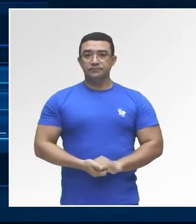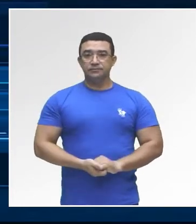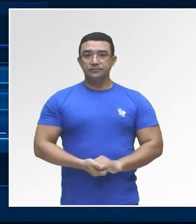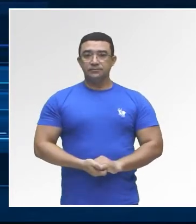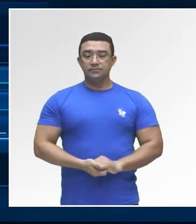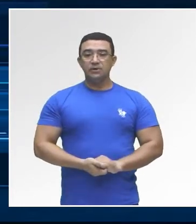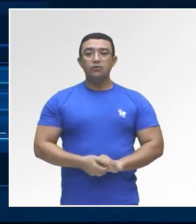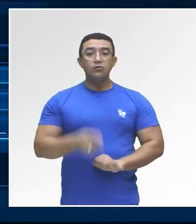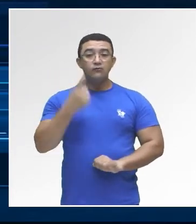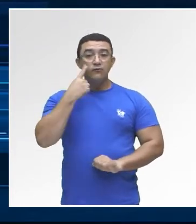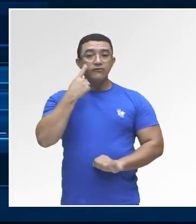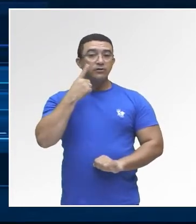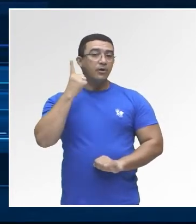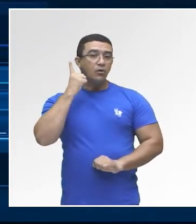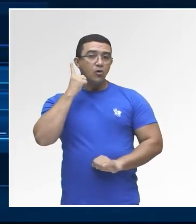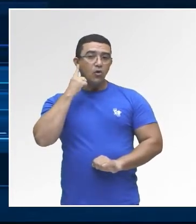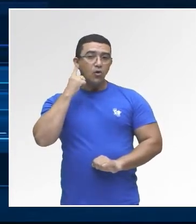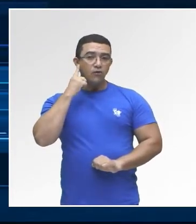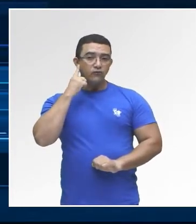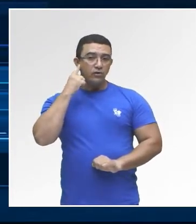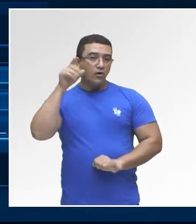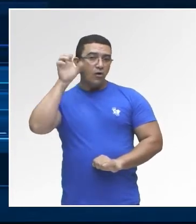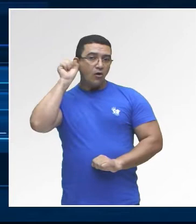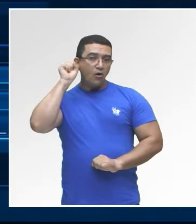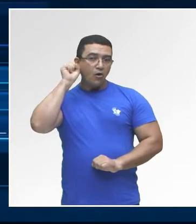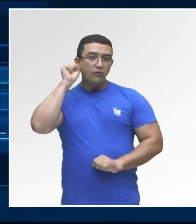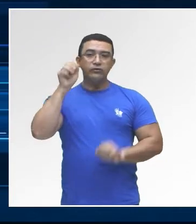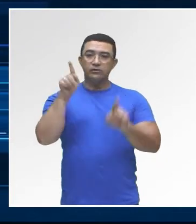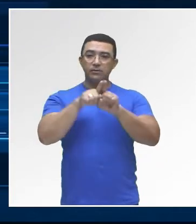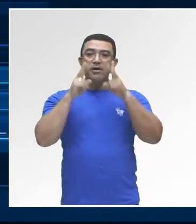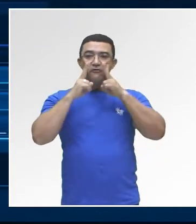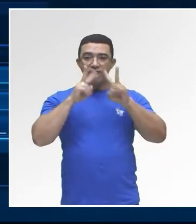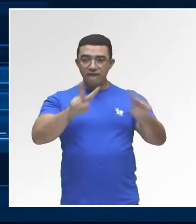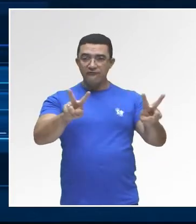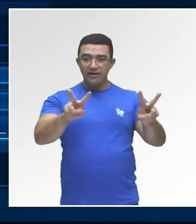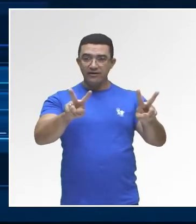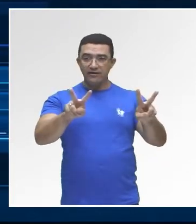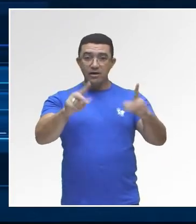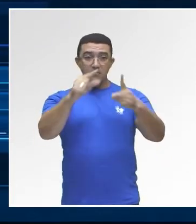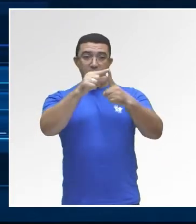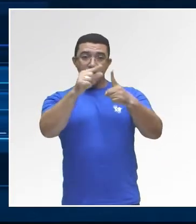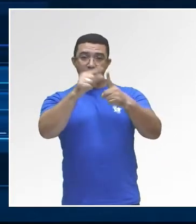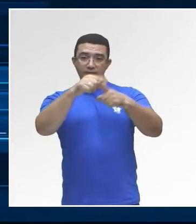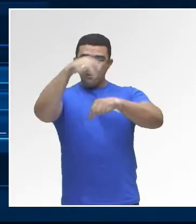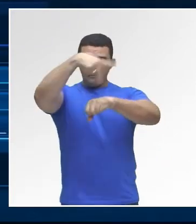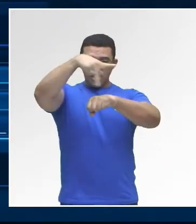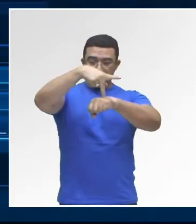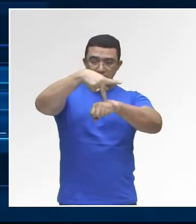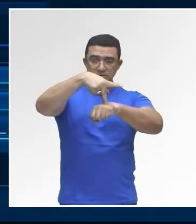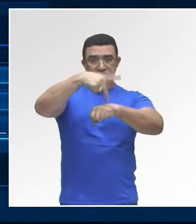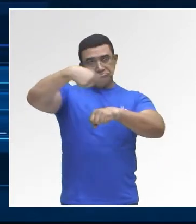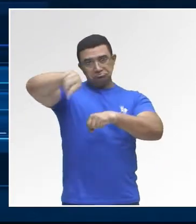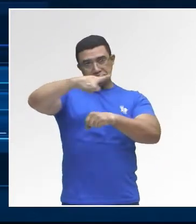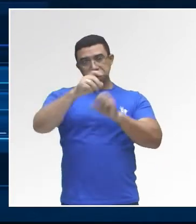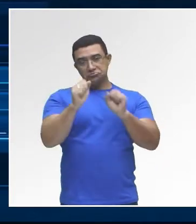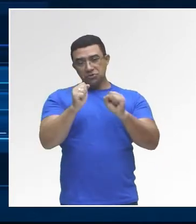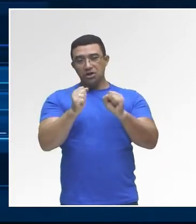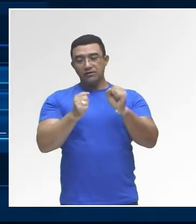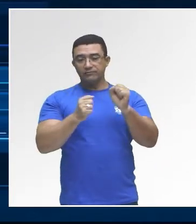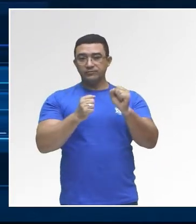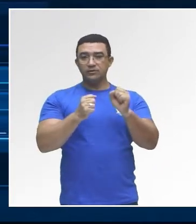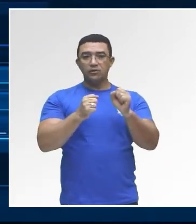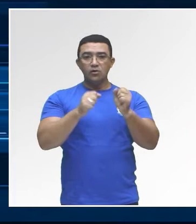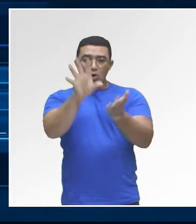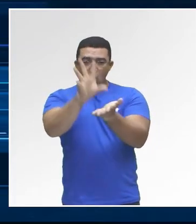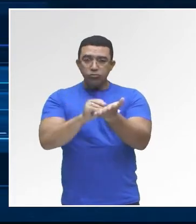o áudio, certo? Então, enquanto vão anotando, vão repetindo também, né? Vão pronunciando as palavras. Então,